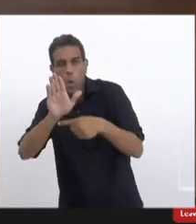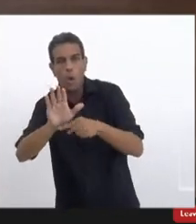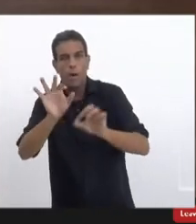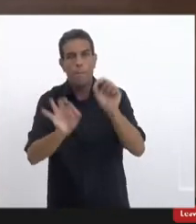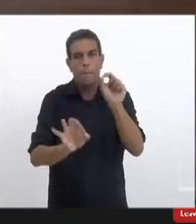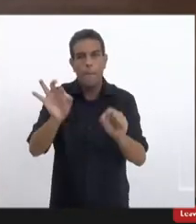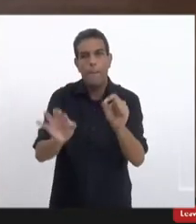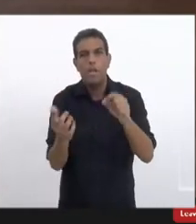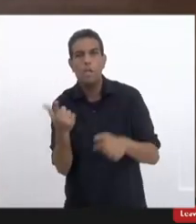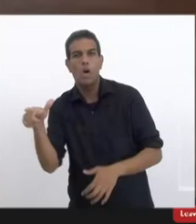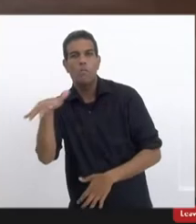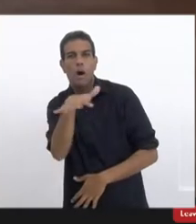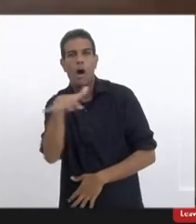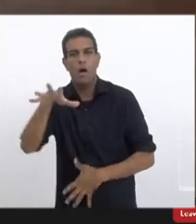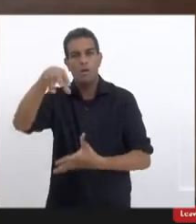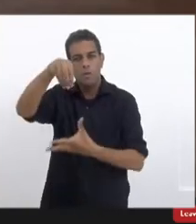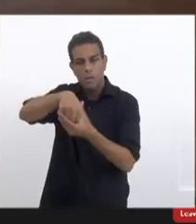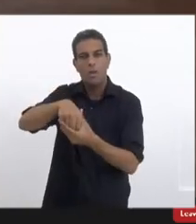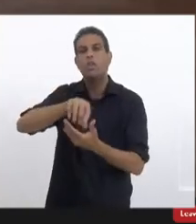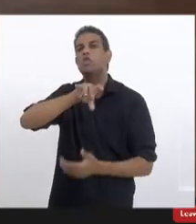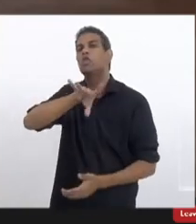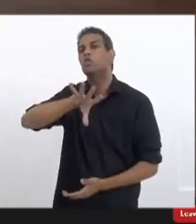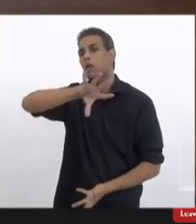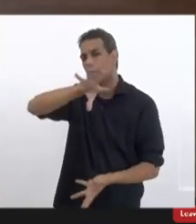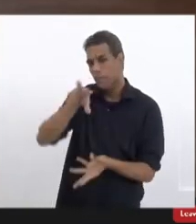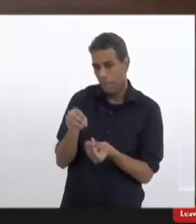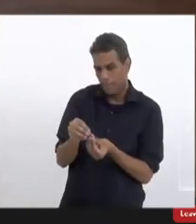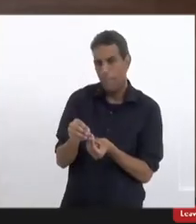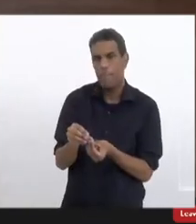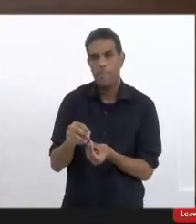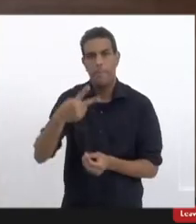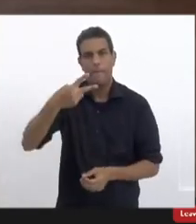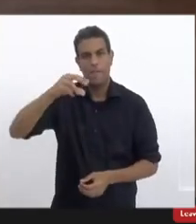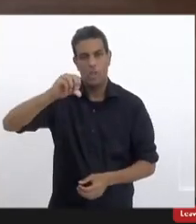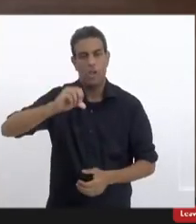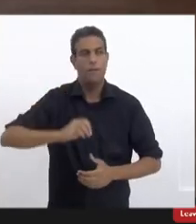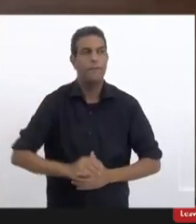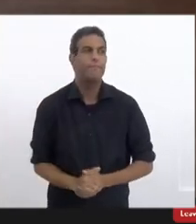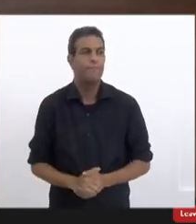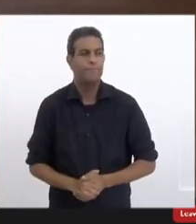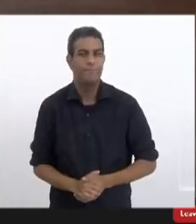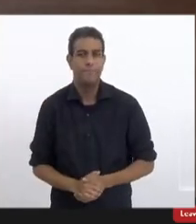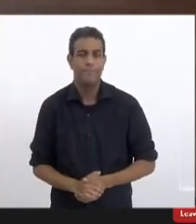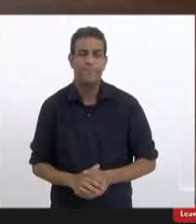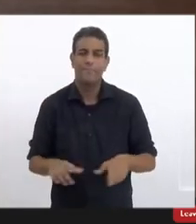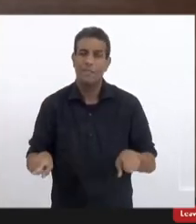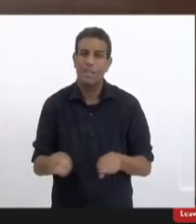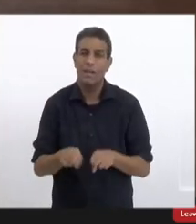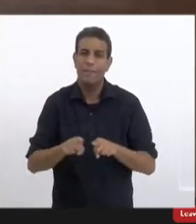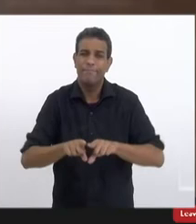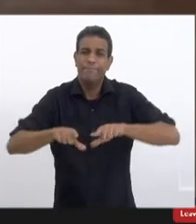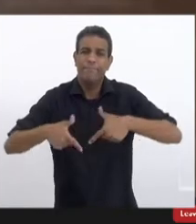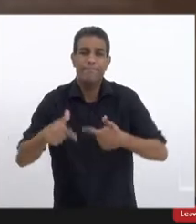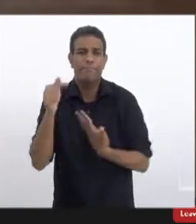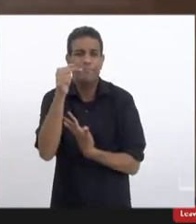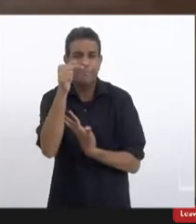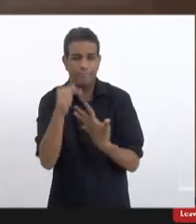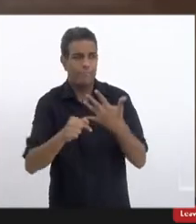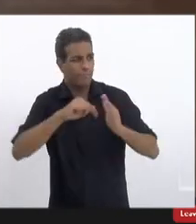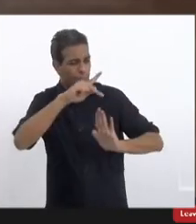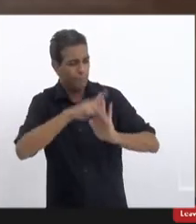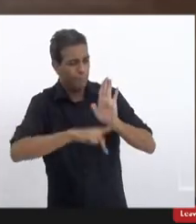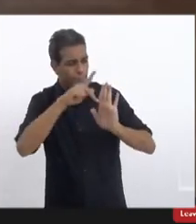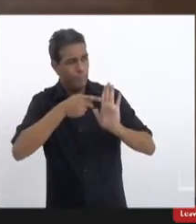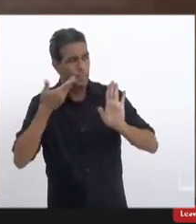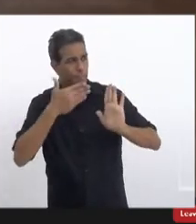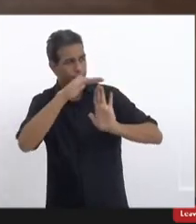atender outros requisitos da Anvisa, que não são a da Resolução 29. E pela Defensoria Pública, o nosso projeto, que já